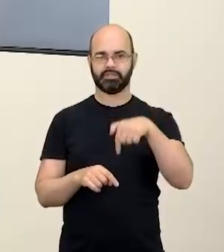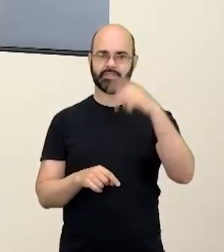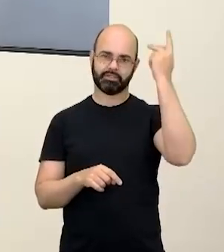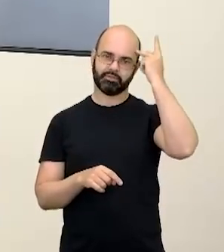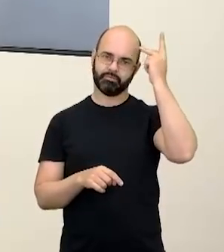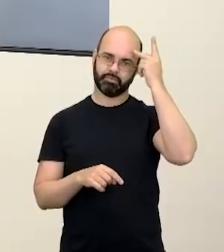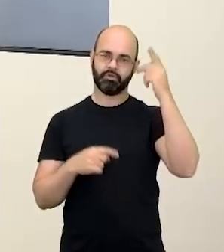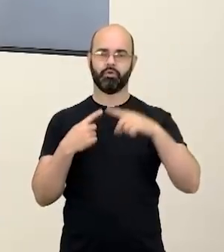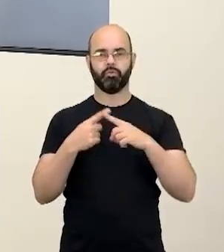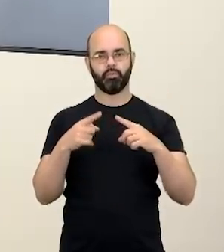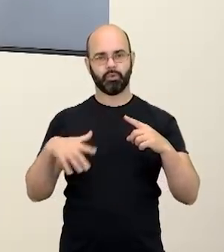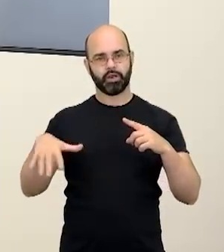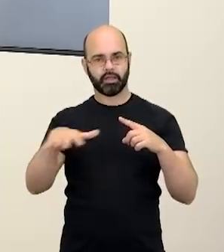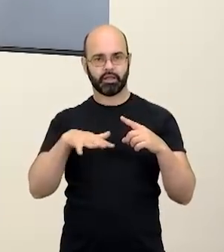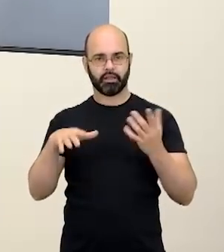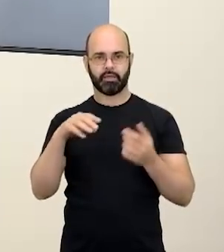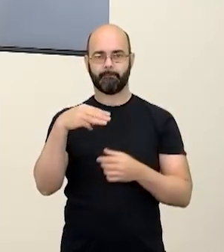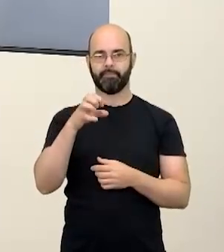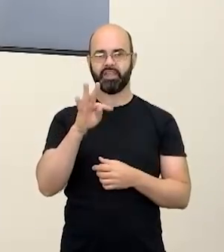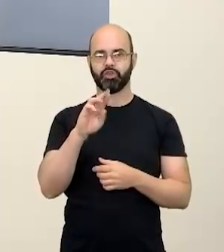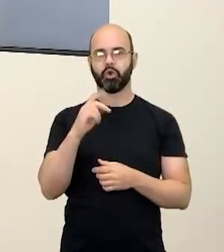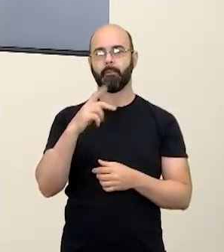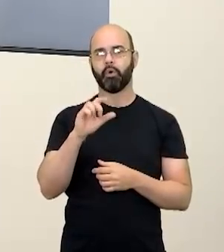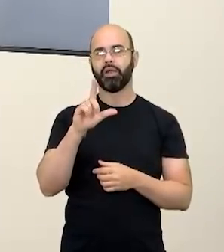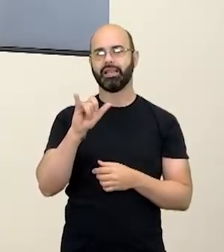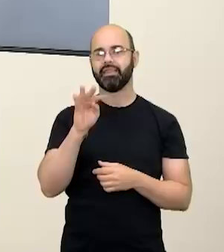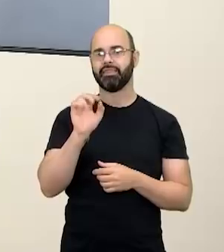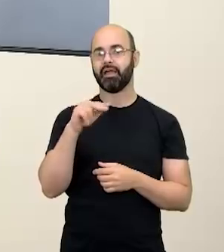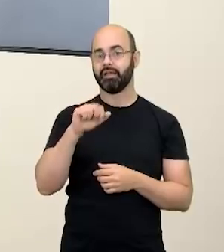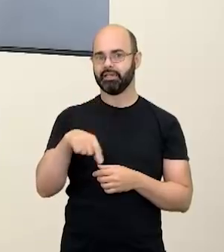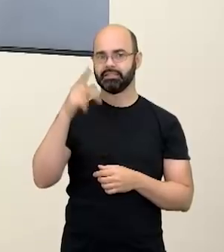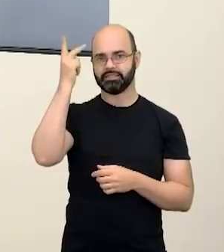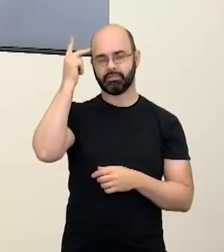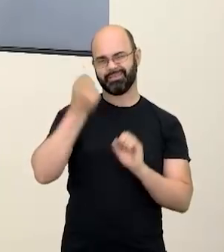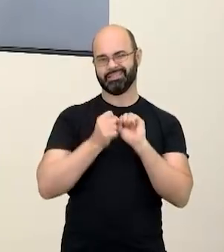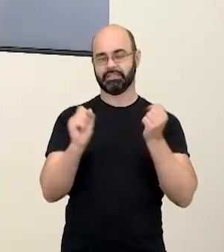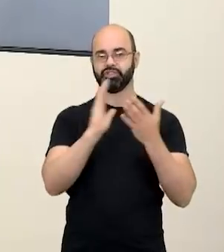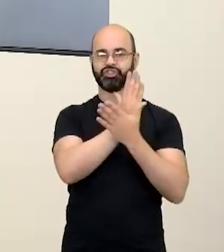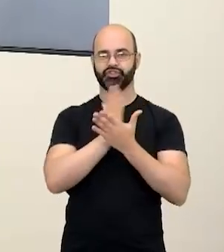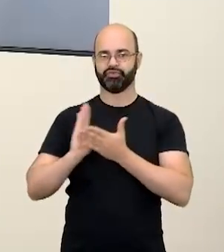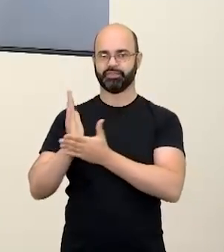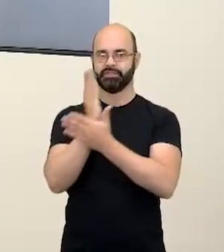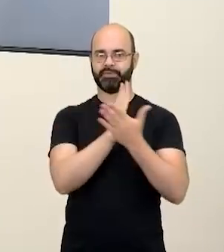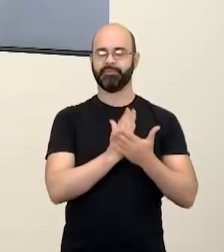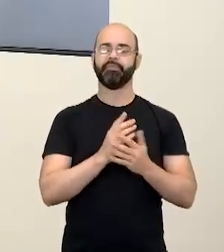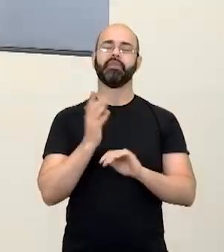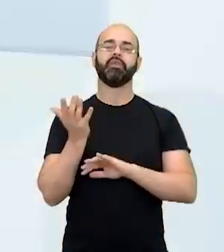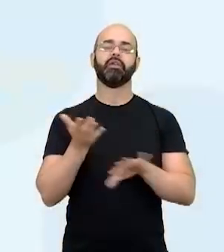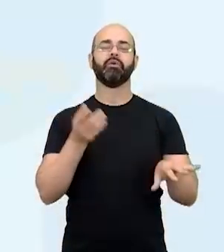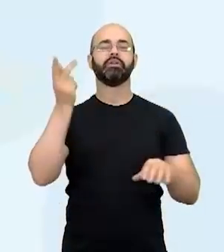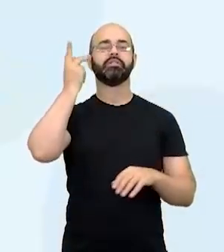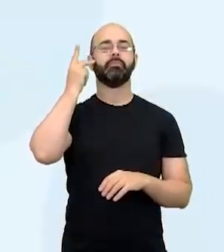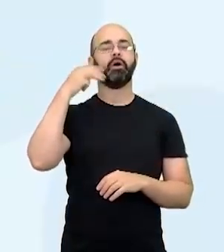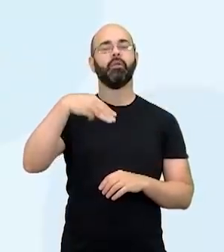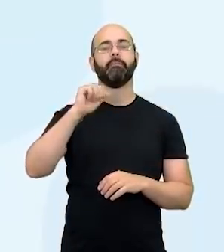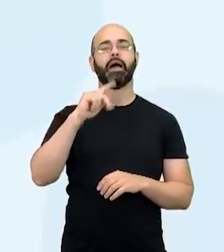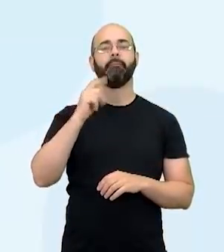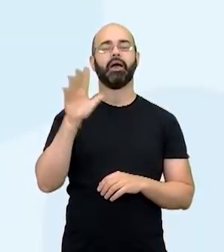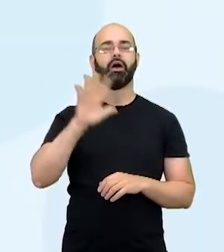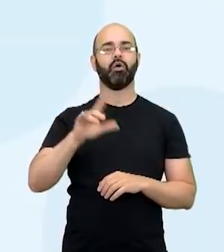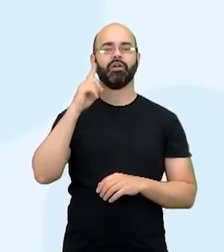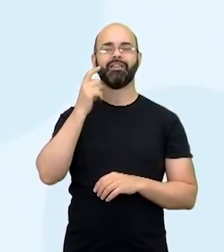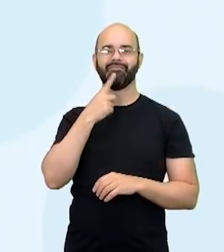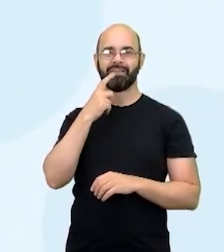que tem a região metropolitana de São Paulo, que ela também tem as suas divisões. Vamos lá para o próximo mapa do estado de São Paulo, né? Aquele